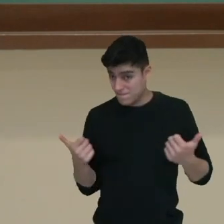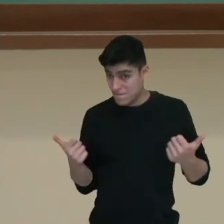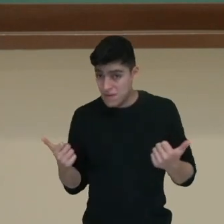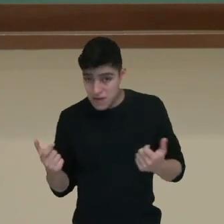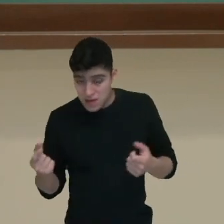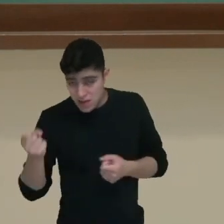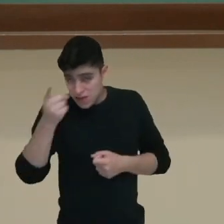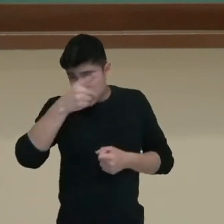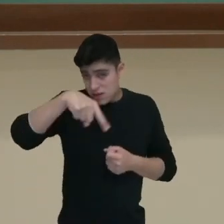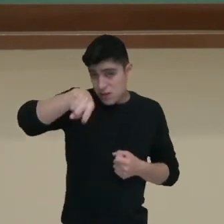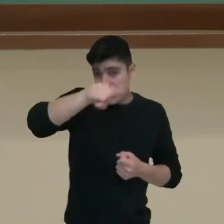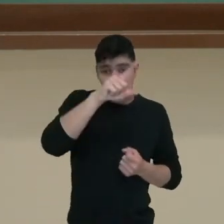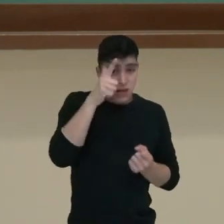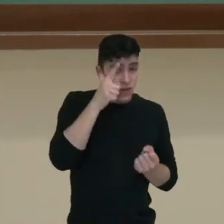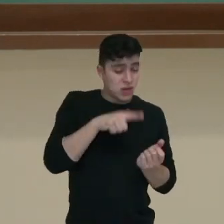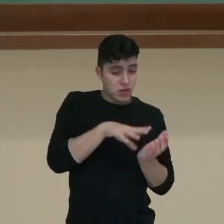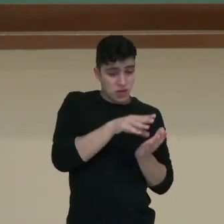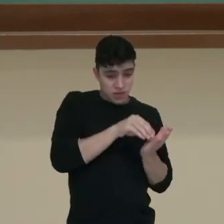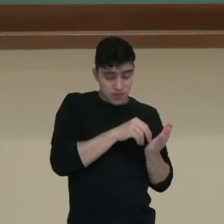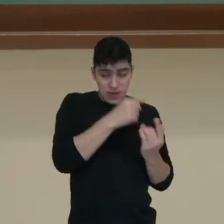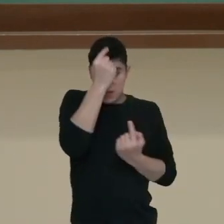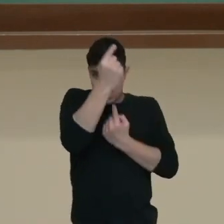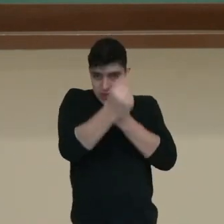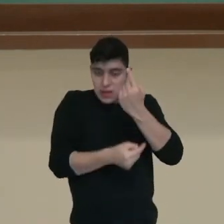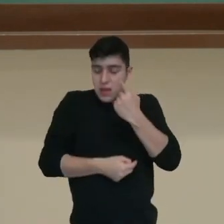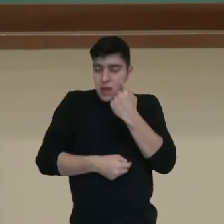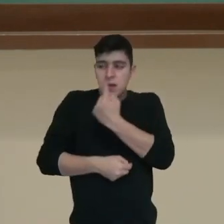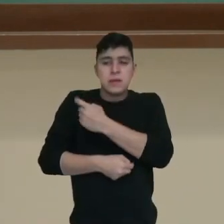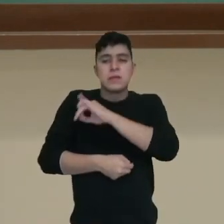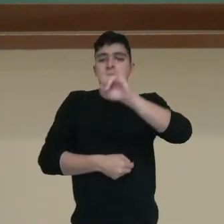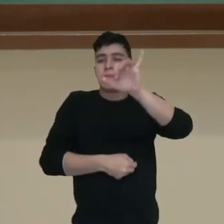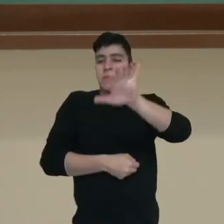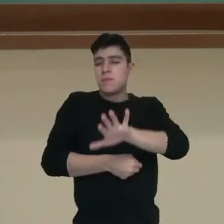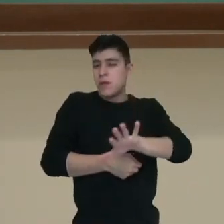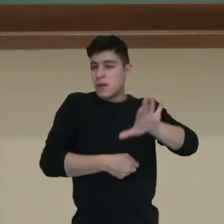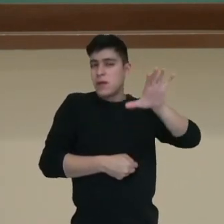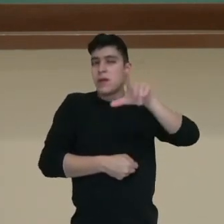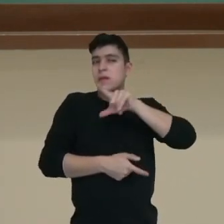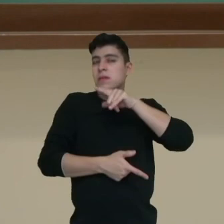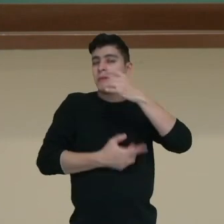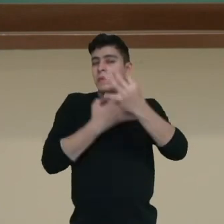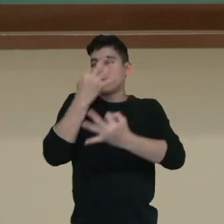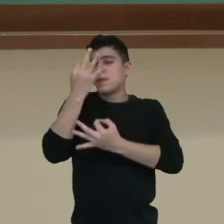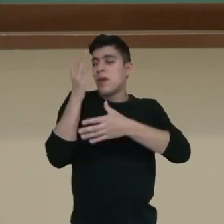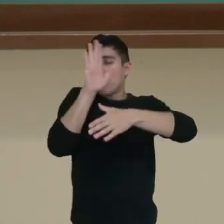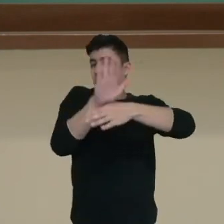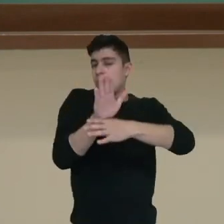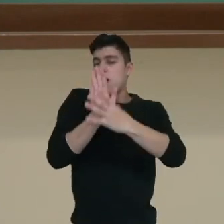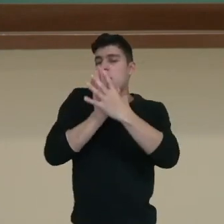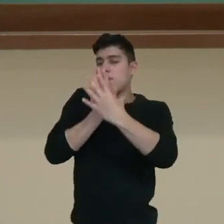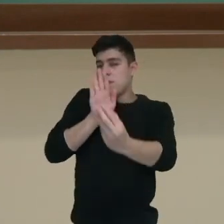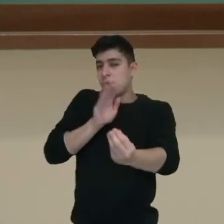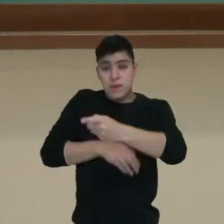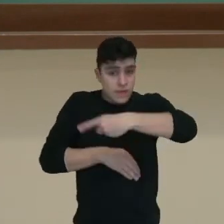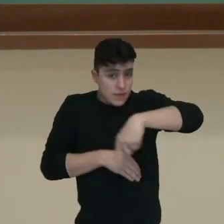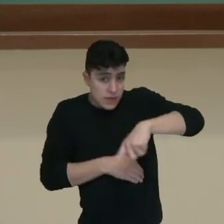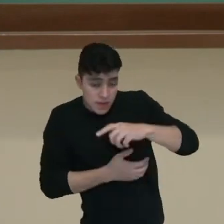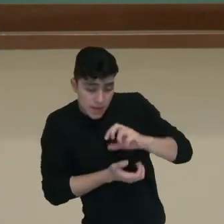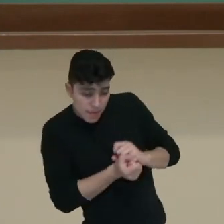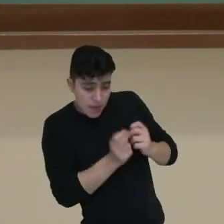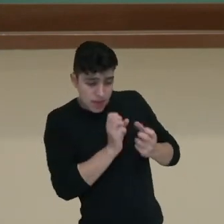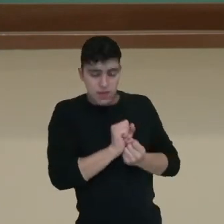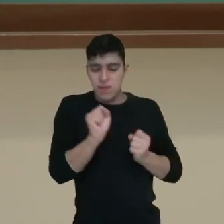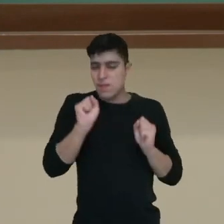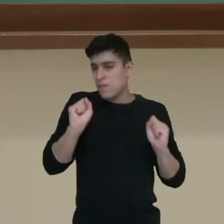E aí, conseguiu copiar? Conseguiu ter umas ideias? Aqui na imagem já mostra algumas sugestões, né, de como fazer. Se você não tiver massinha de modelar em casa, você